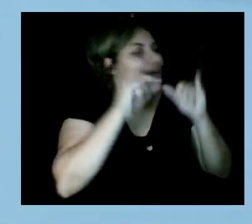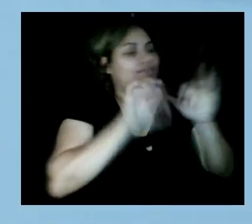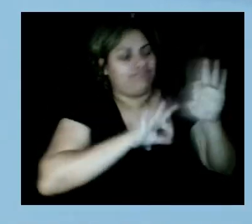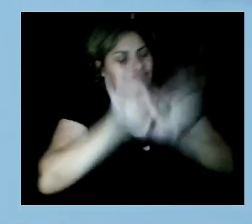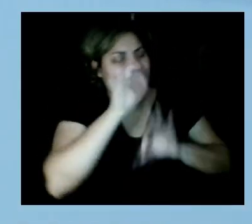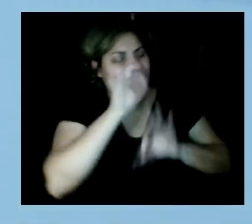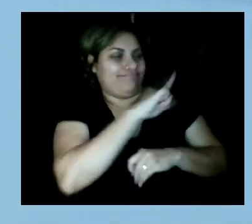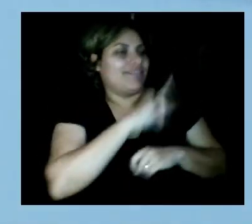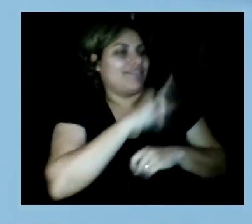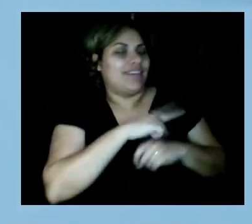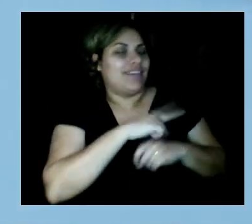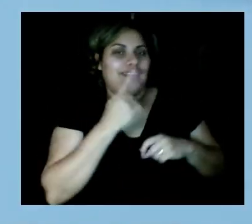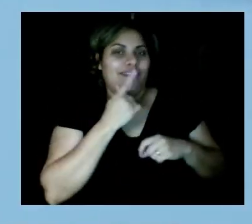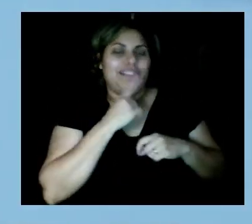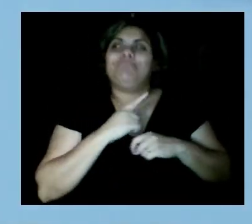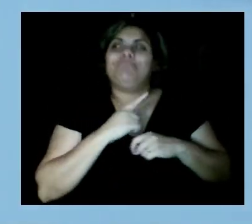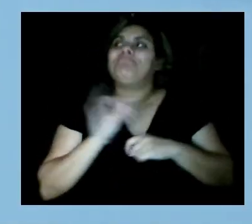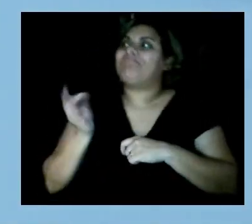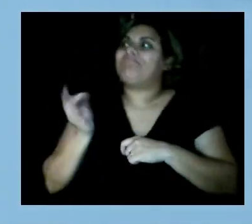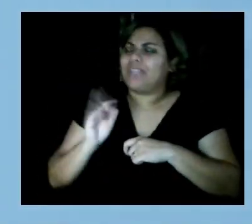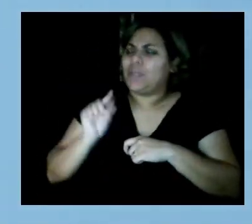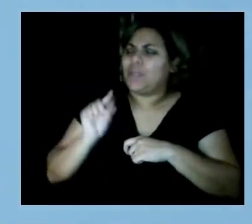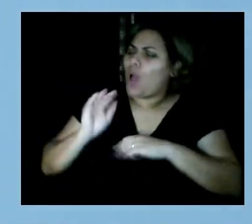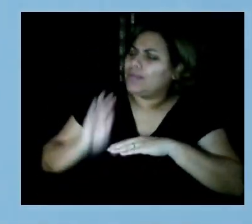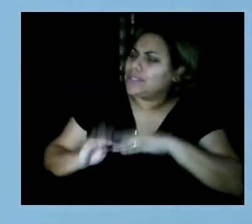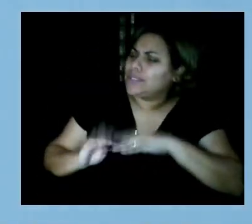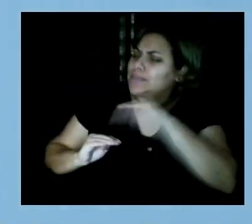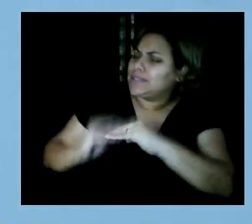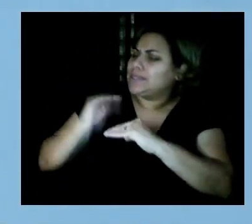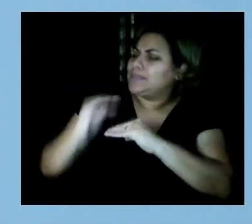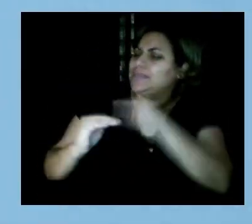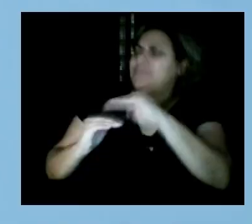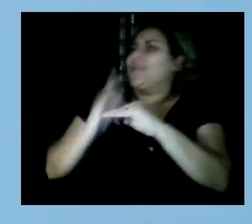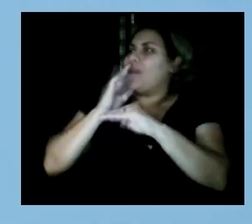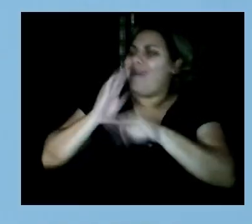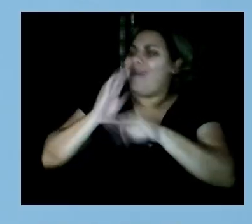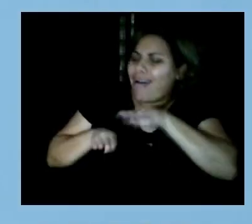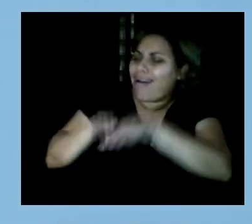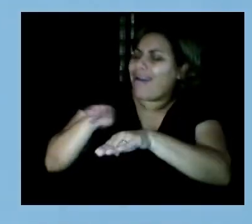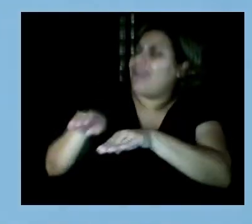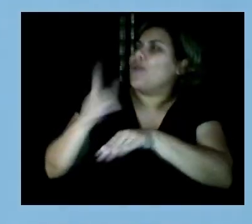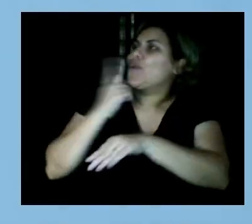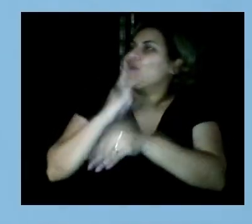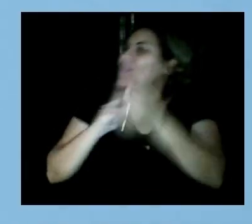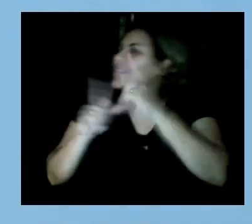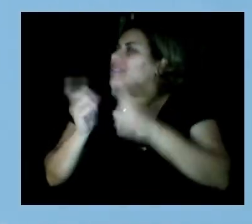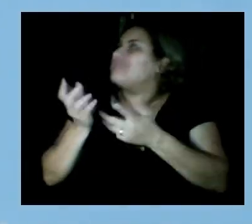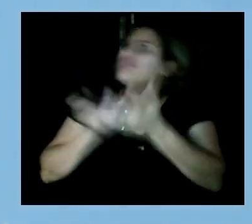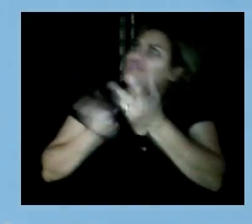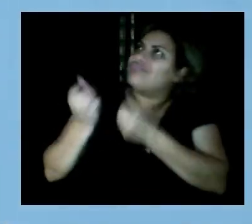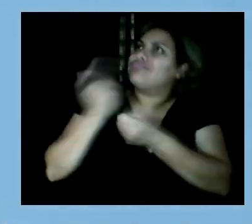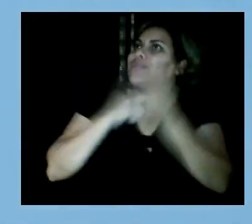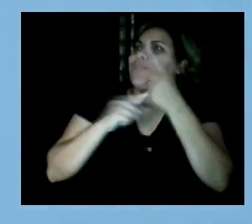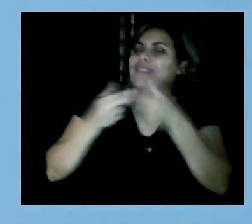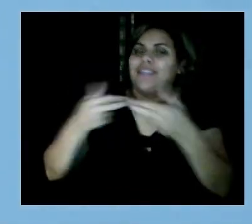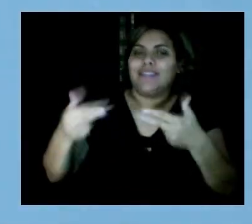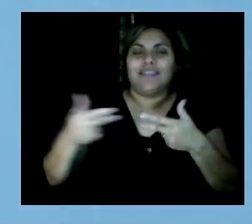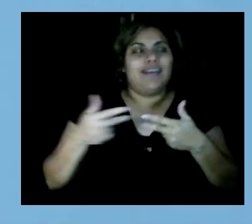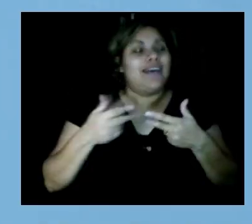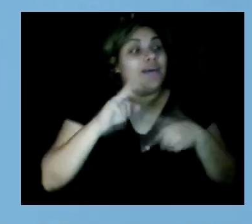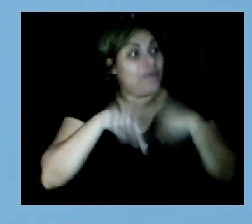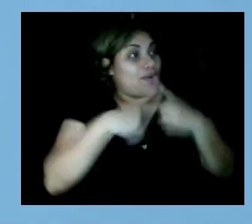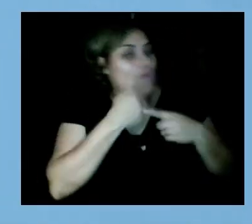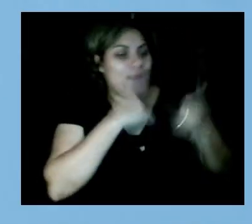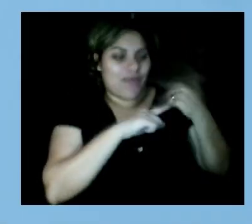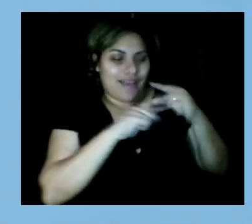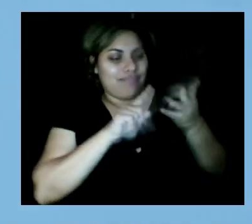passo, né? É um passinho de cada vez, né? A gente vai conseguindo uma coisa. coloca, consegue outra, coloca.